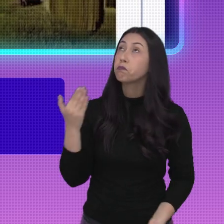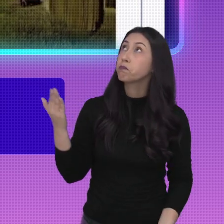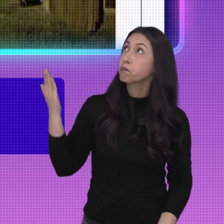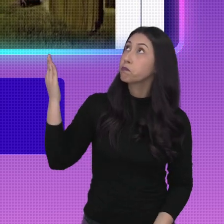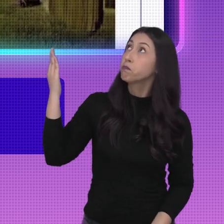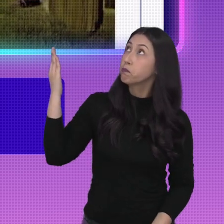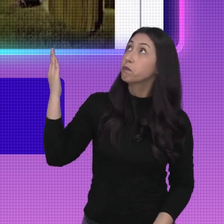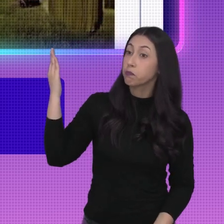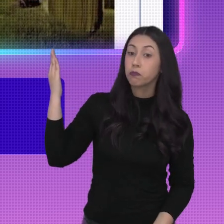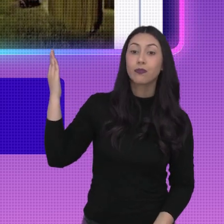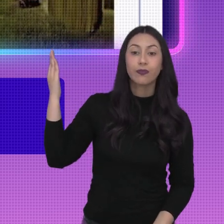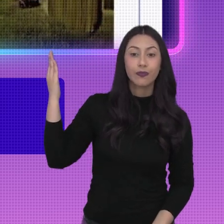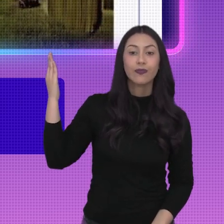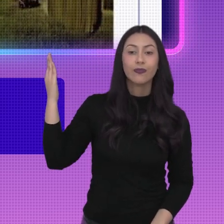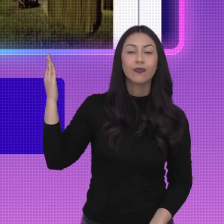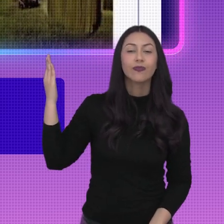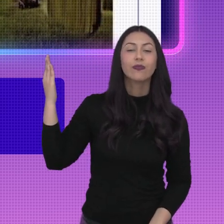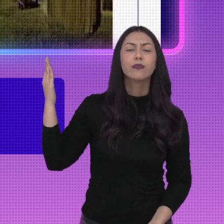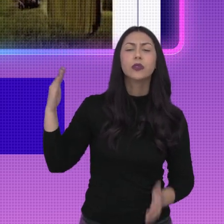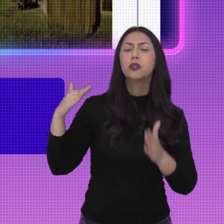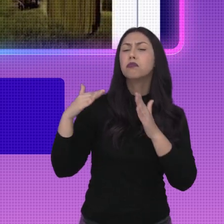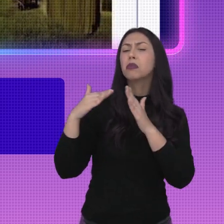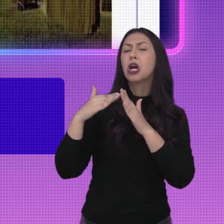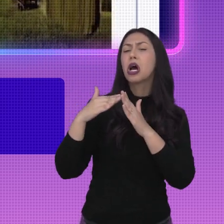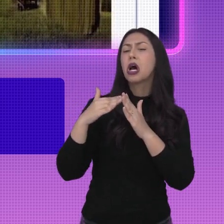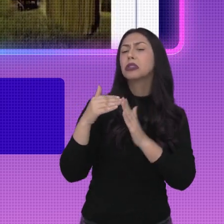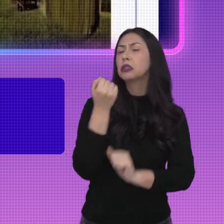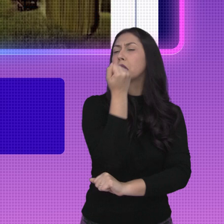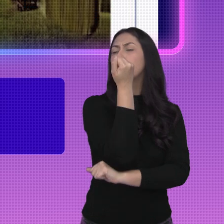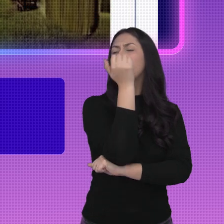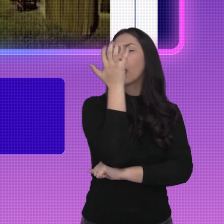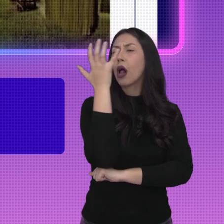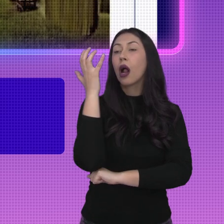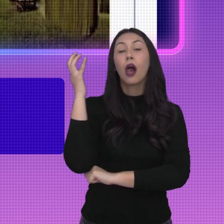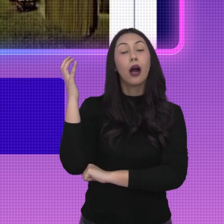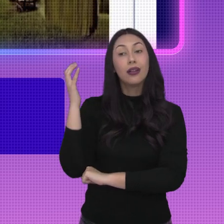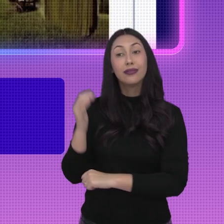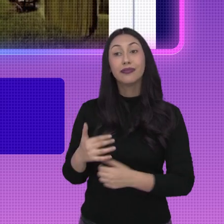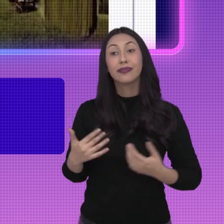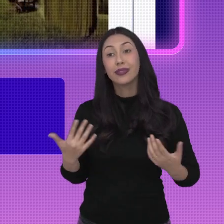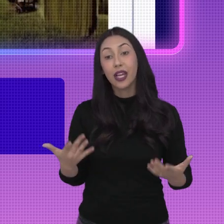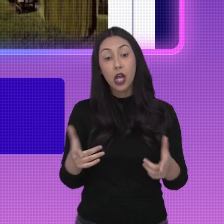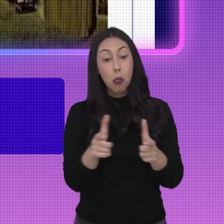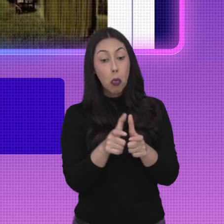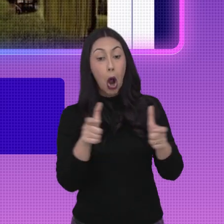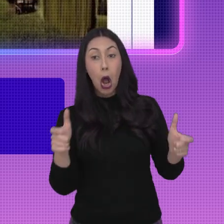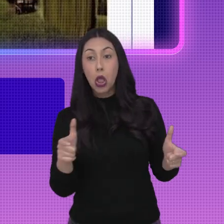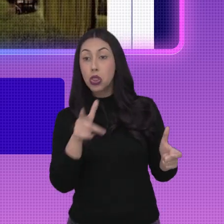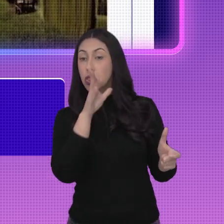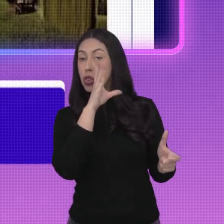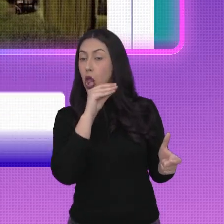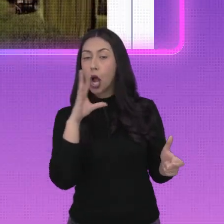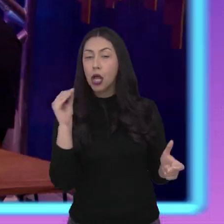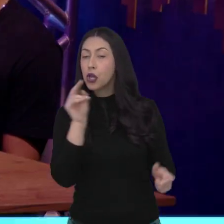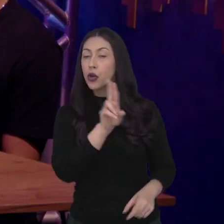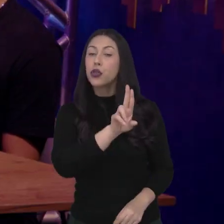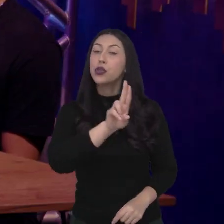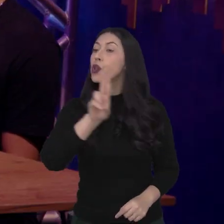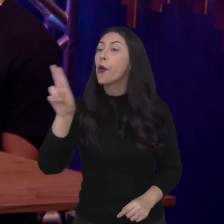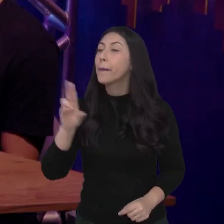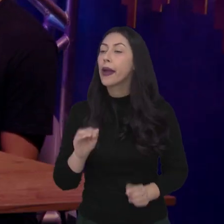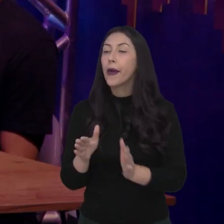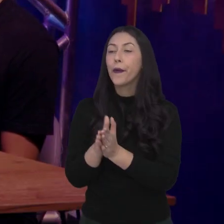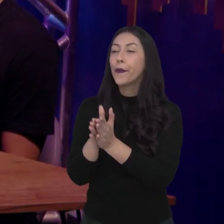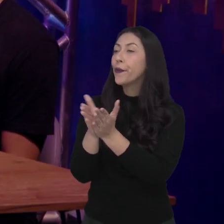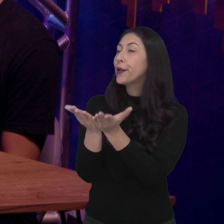casa com uma paisagem do campo. E a maioria deu títulos óbvios, tipo assim,